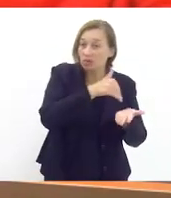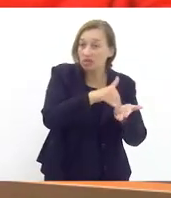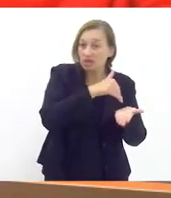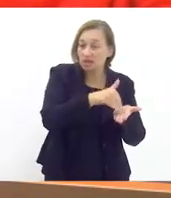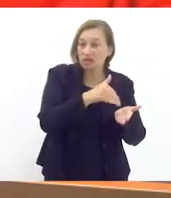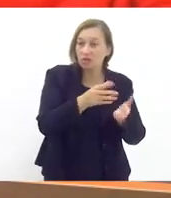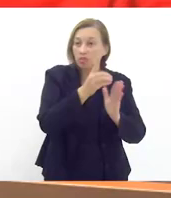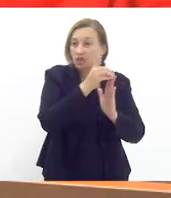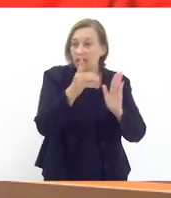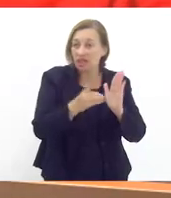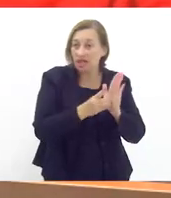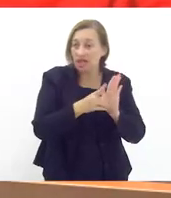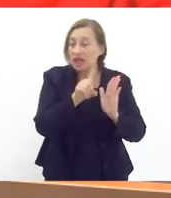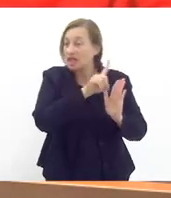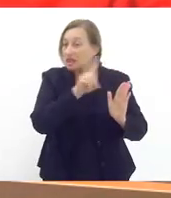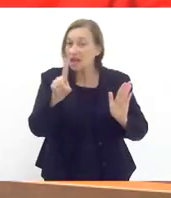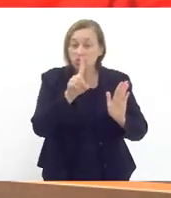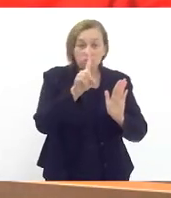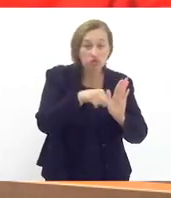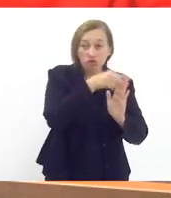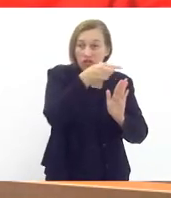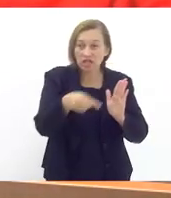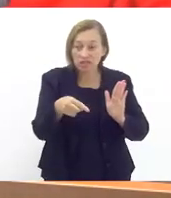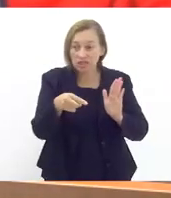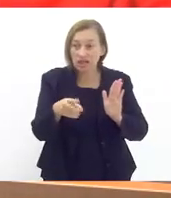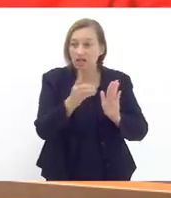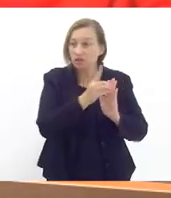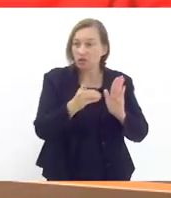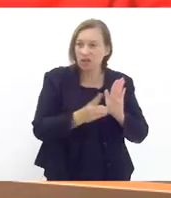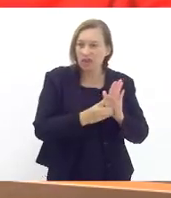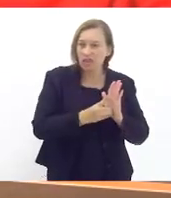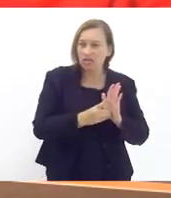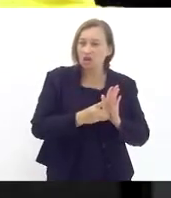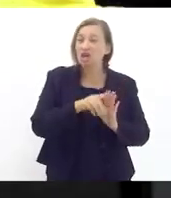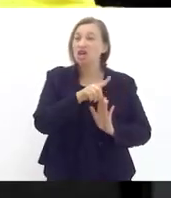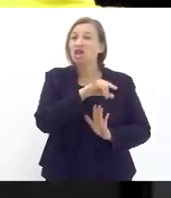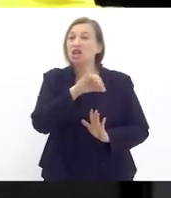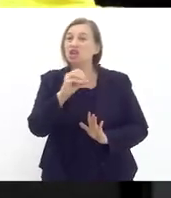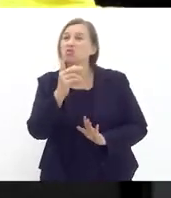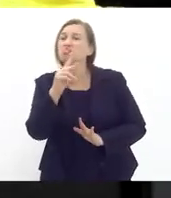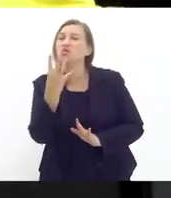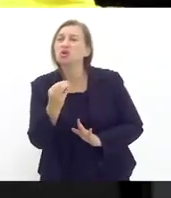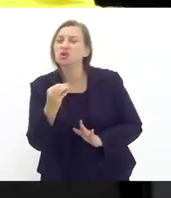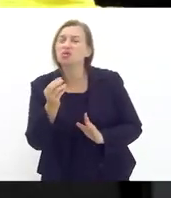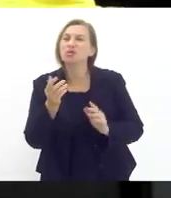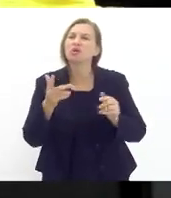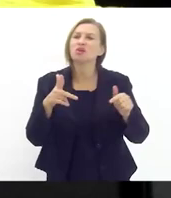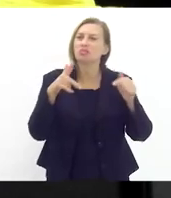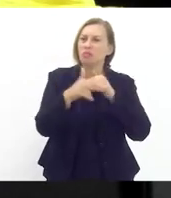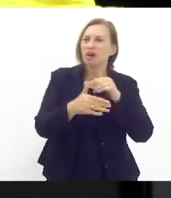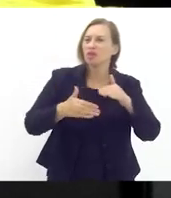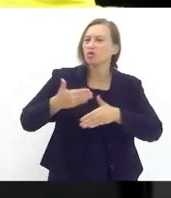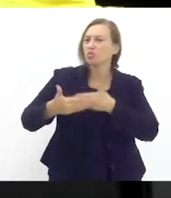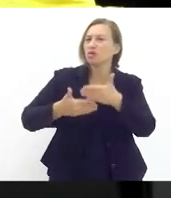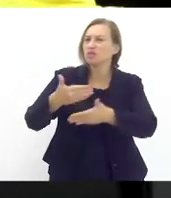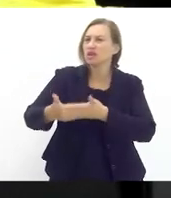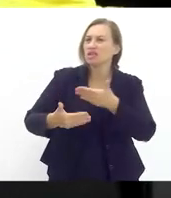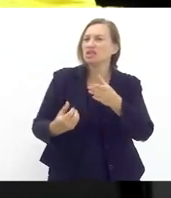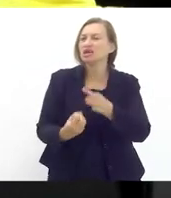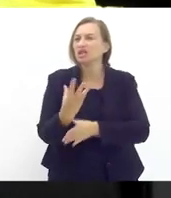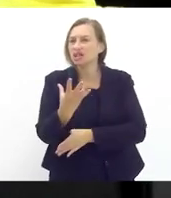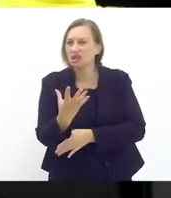sobre um decreto que ainda não foi derrubado esse decreto e subiam atrapalha todo o processo de construção